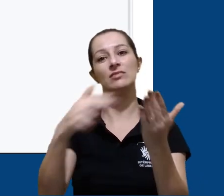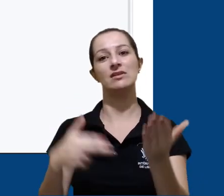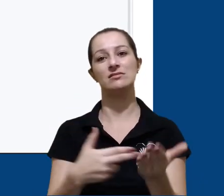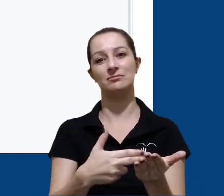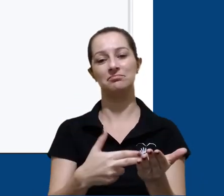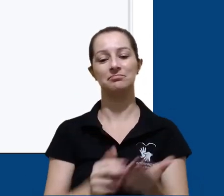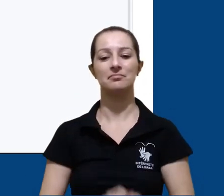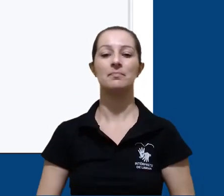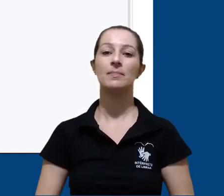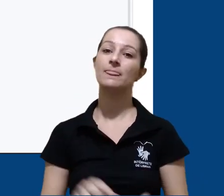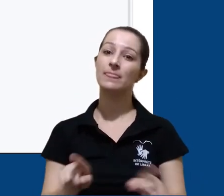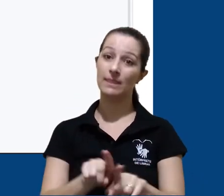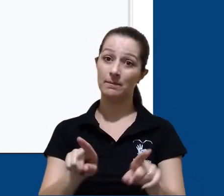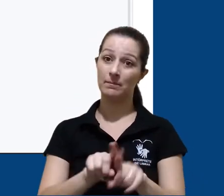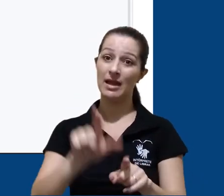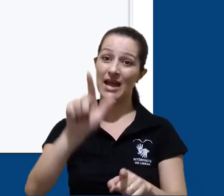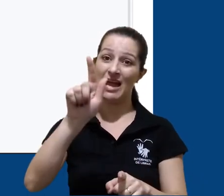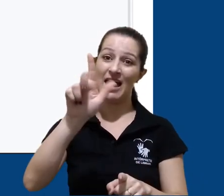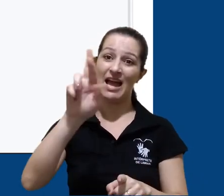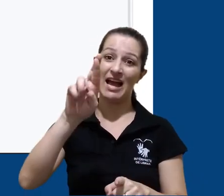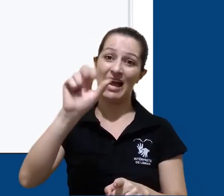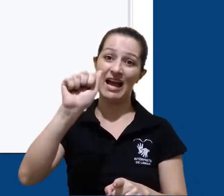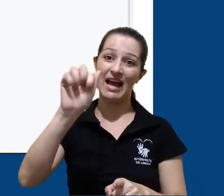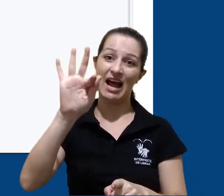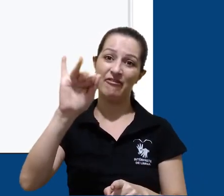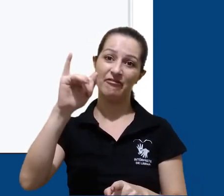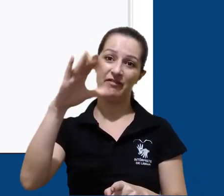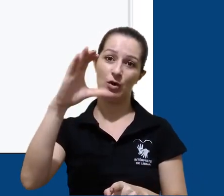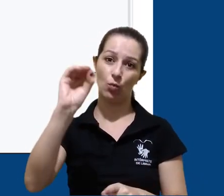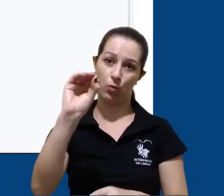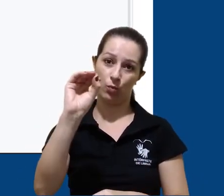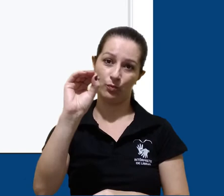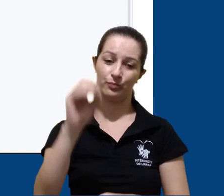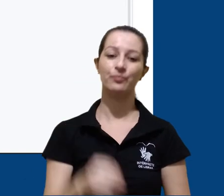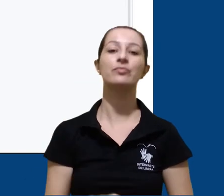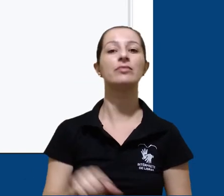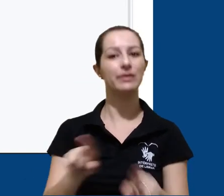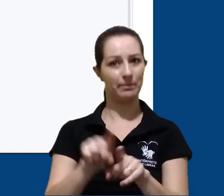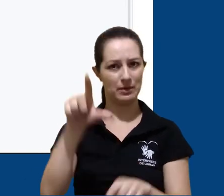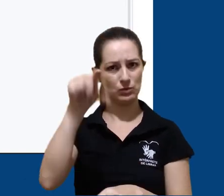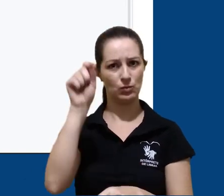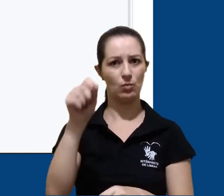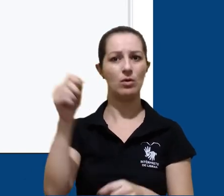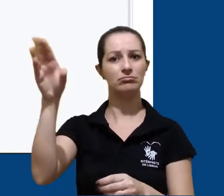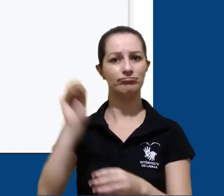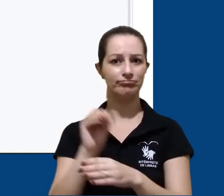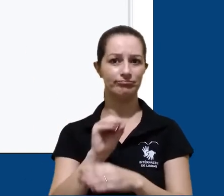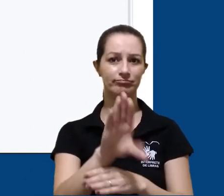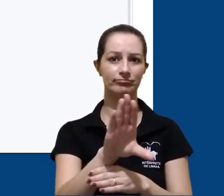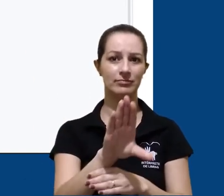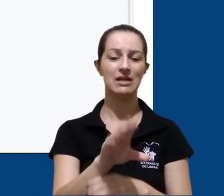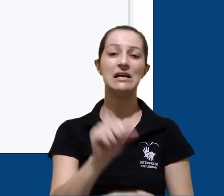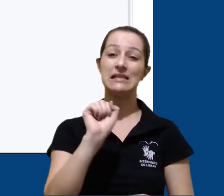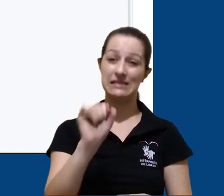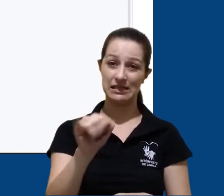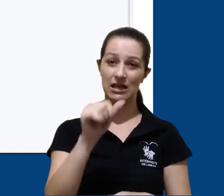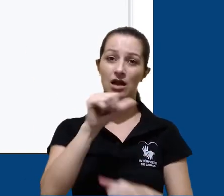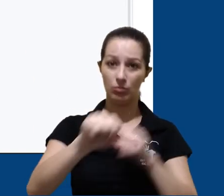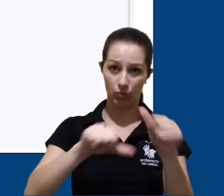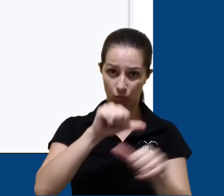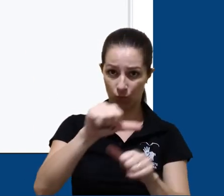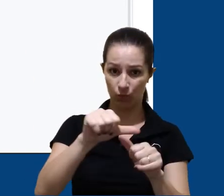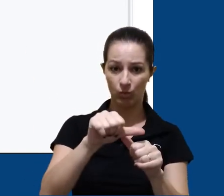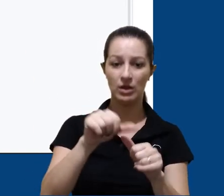e depois do desenho temos o gráfico escolhemos o tipo de gráfico que queremos e inserimos para